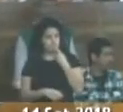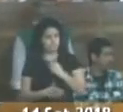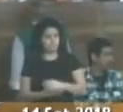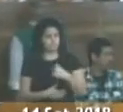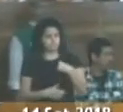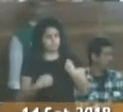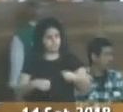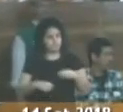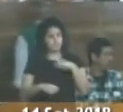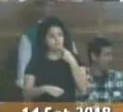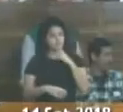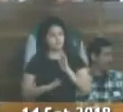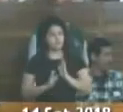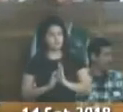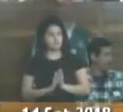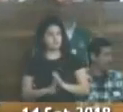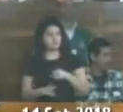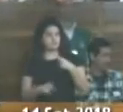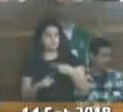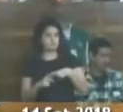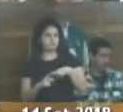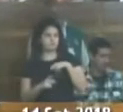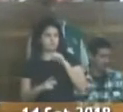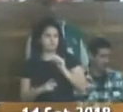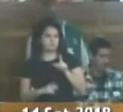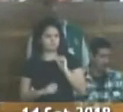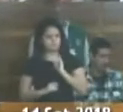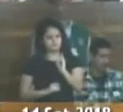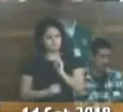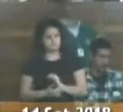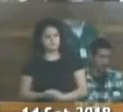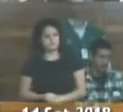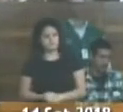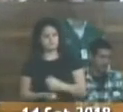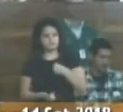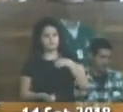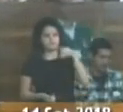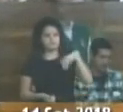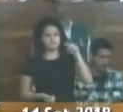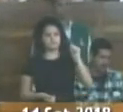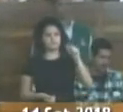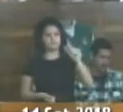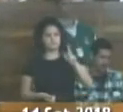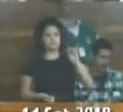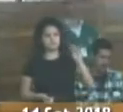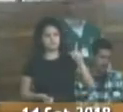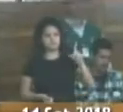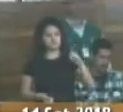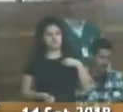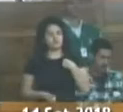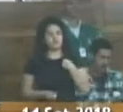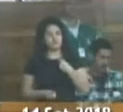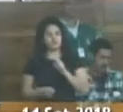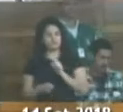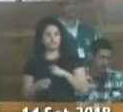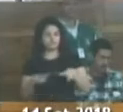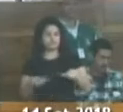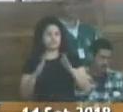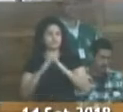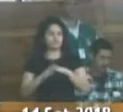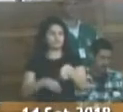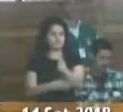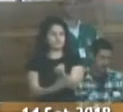falar isso, mas é porque... Tá. Foi só para pontuar. Então, eu sou Marilda de Souza Francisco, sou lá do Quilombo Santa Rita do